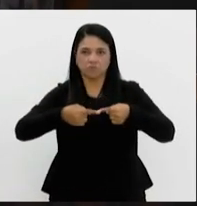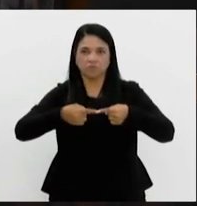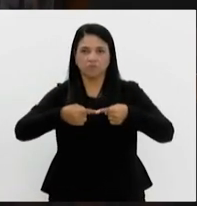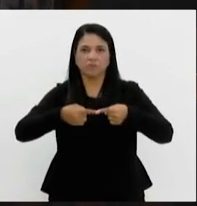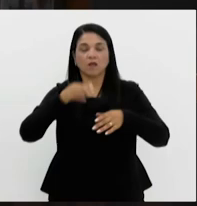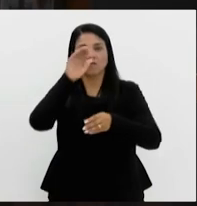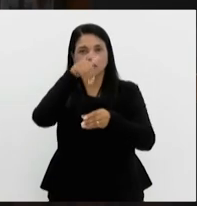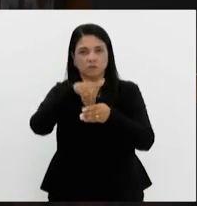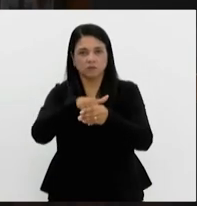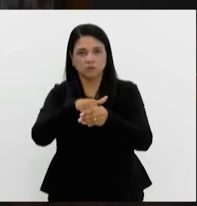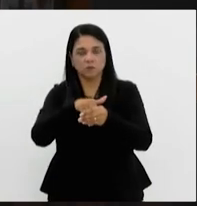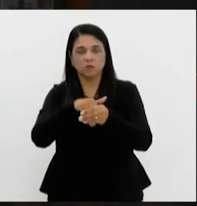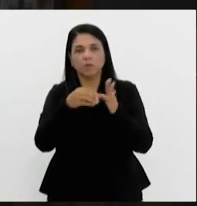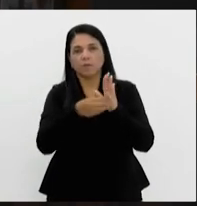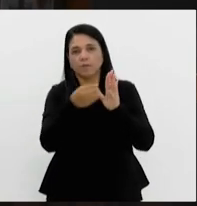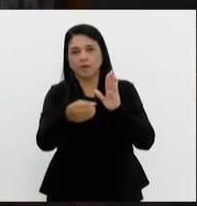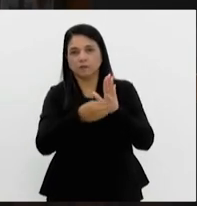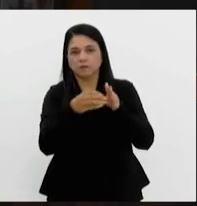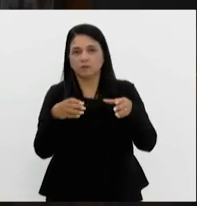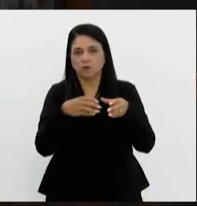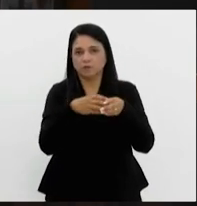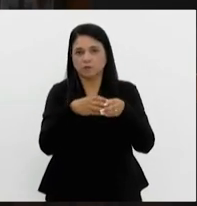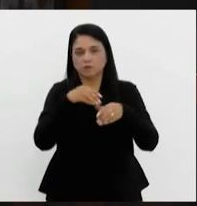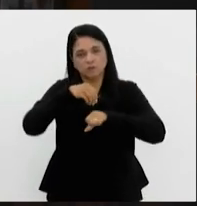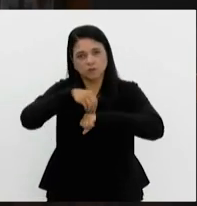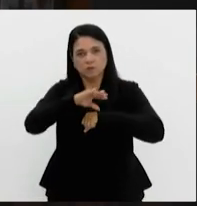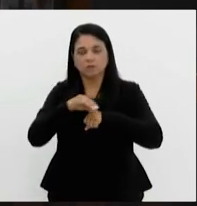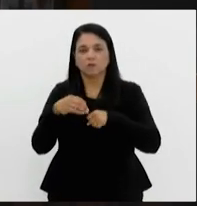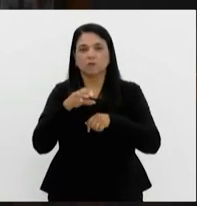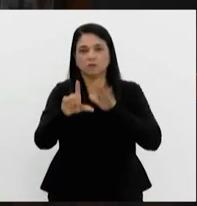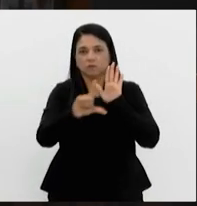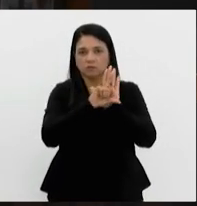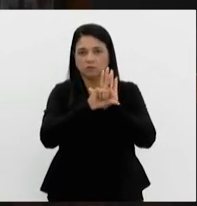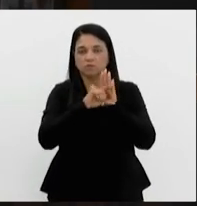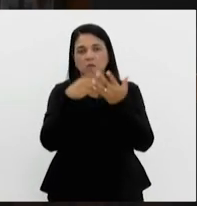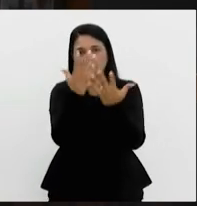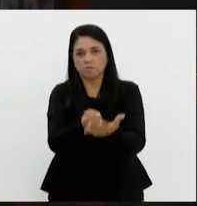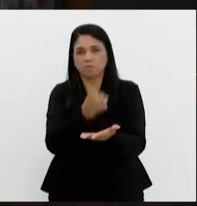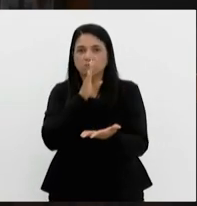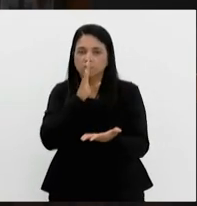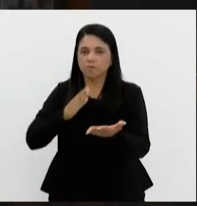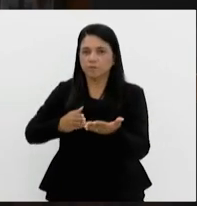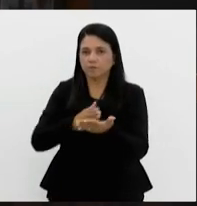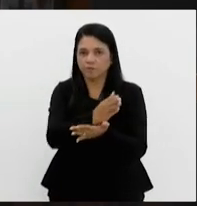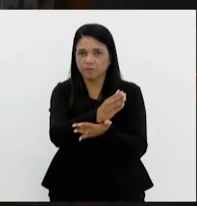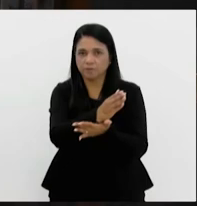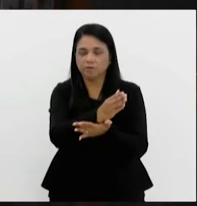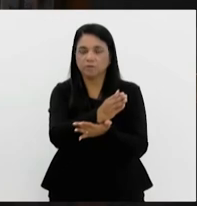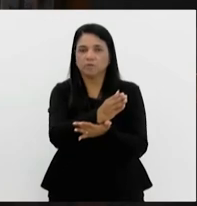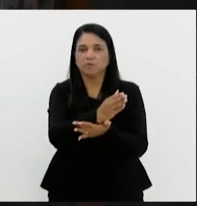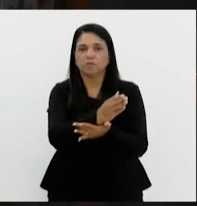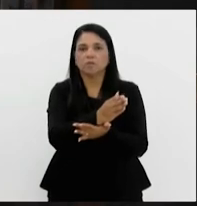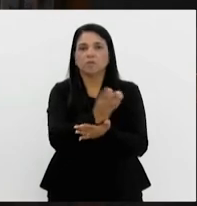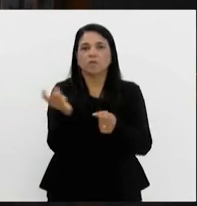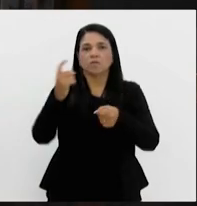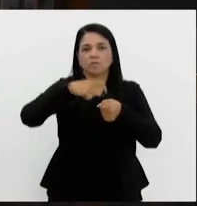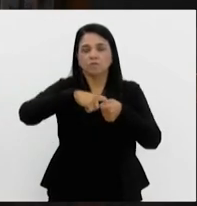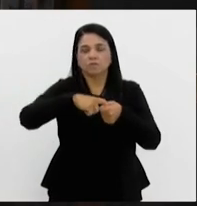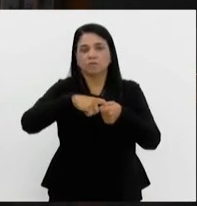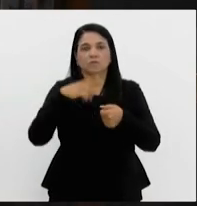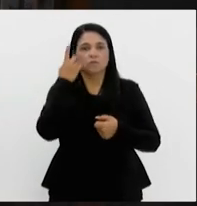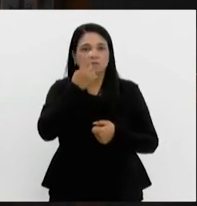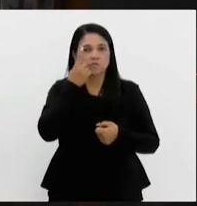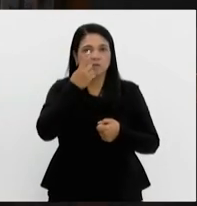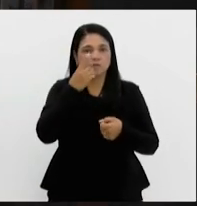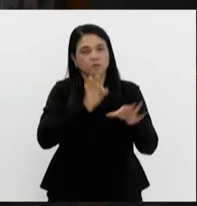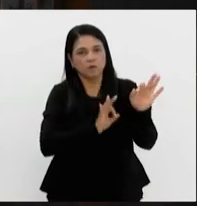Em votação, parecer da Comissão de Indicação Legislativa. Vocês que aprovam, permaneçam como estão. Aprovado, retorno ao autor